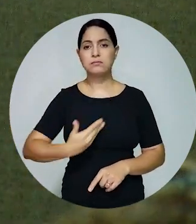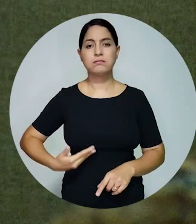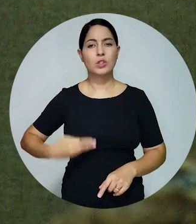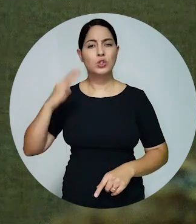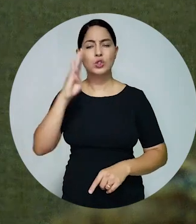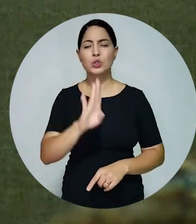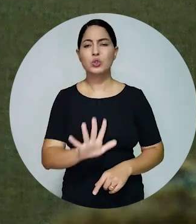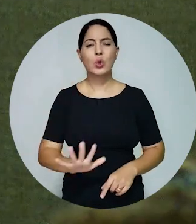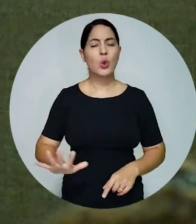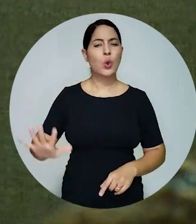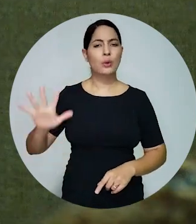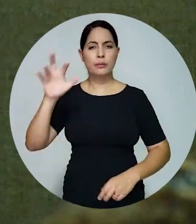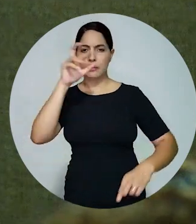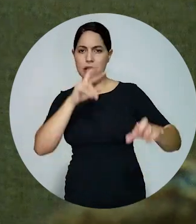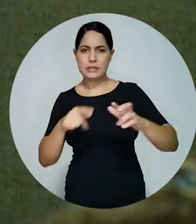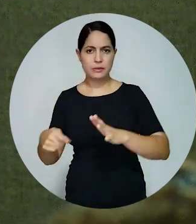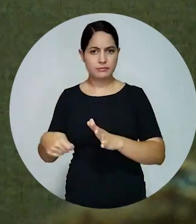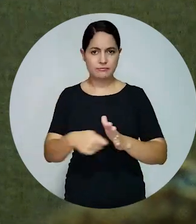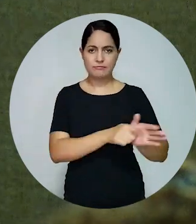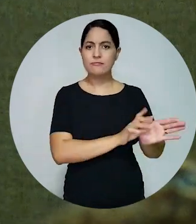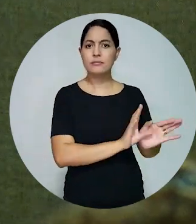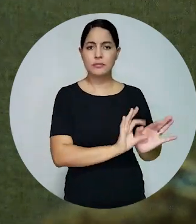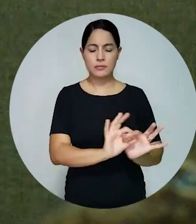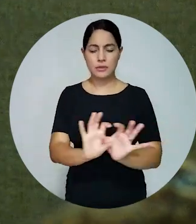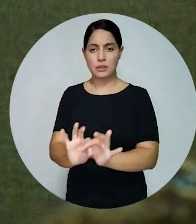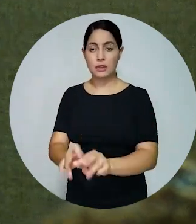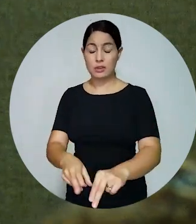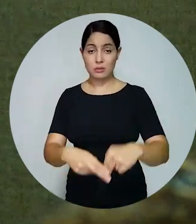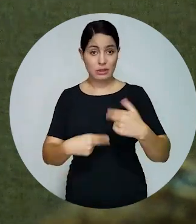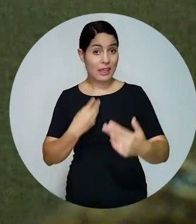procuradores e procuradoras de todo o Brasil.